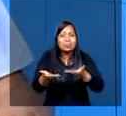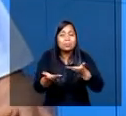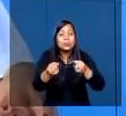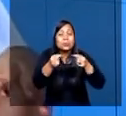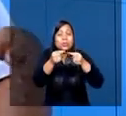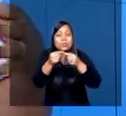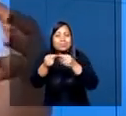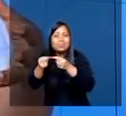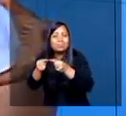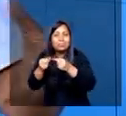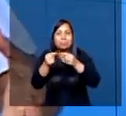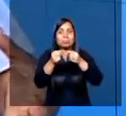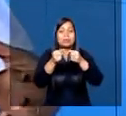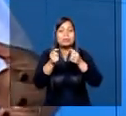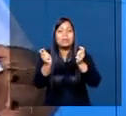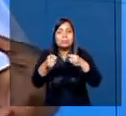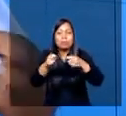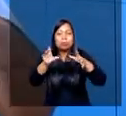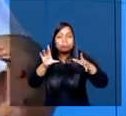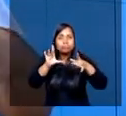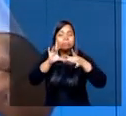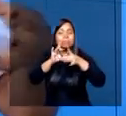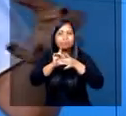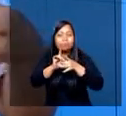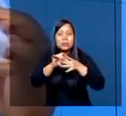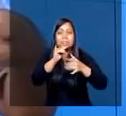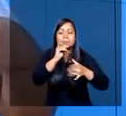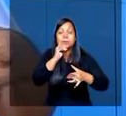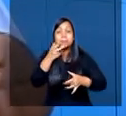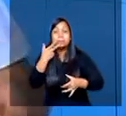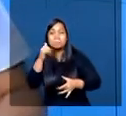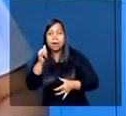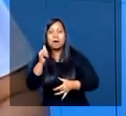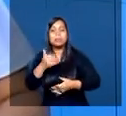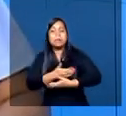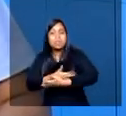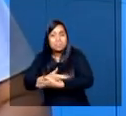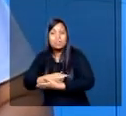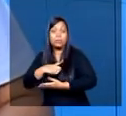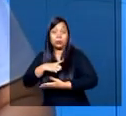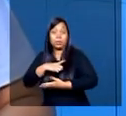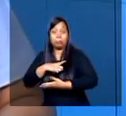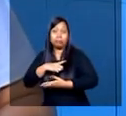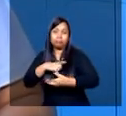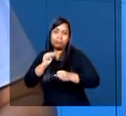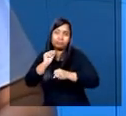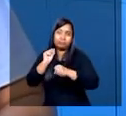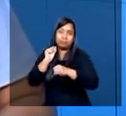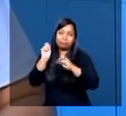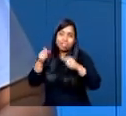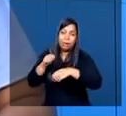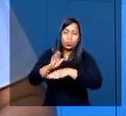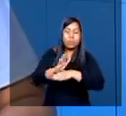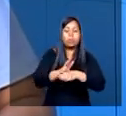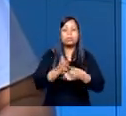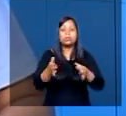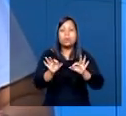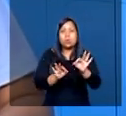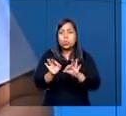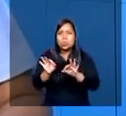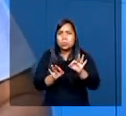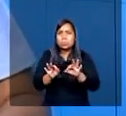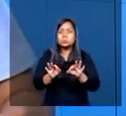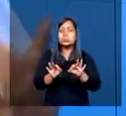que possa abarcar, né, esse sofrimento que os pais com os bebês têm tido. Então, o projeto,